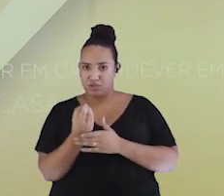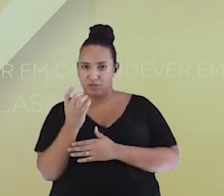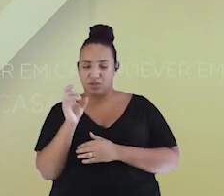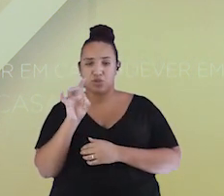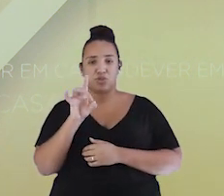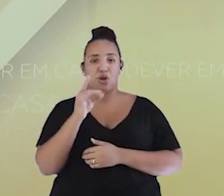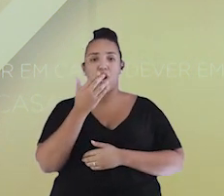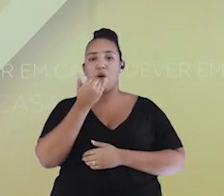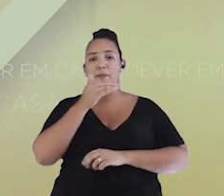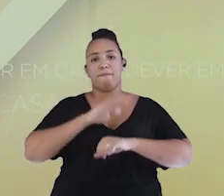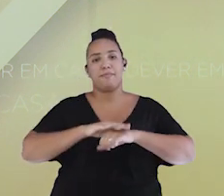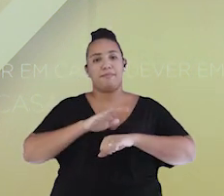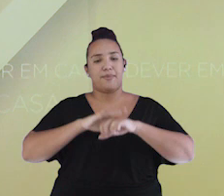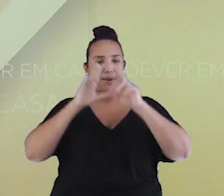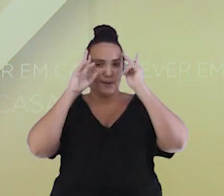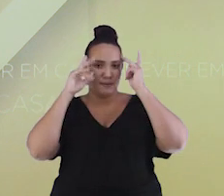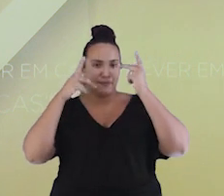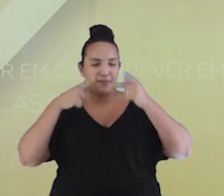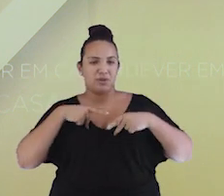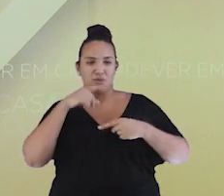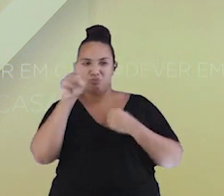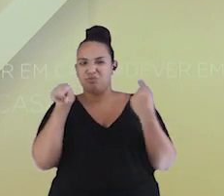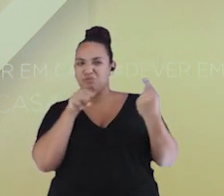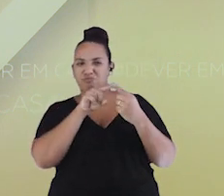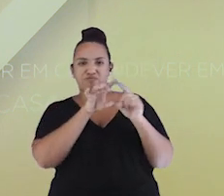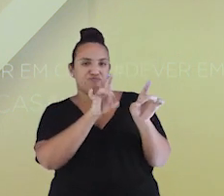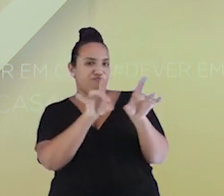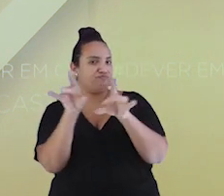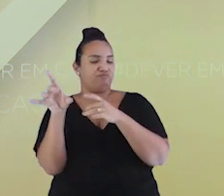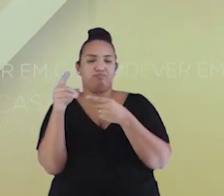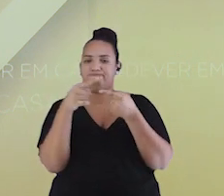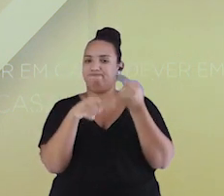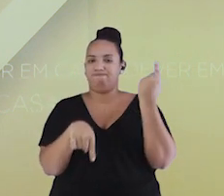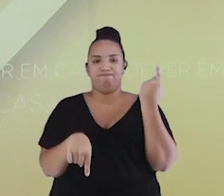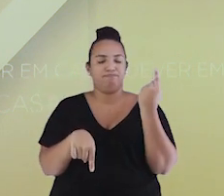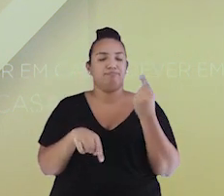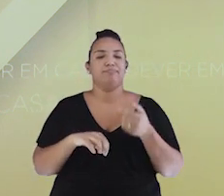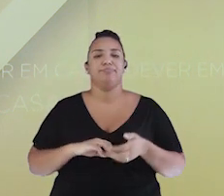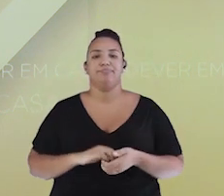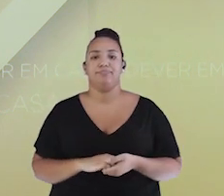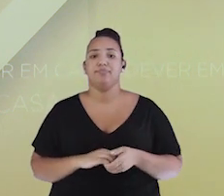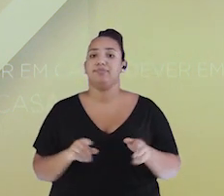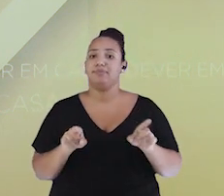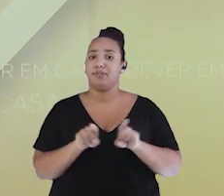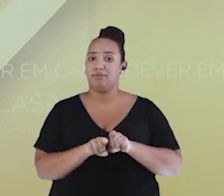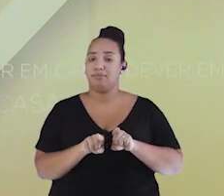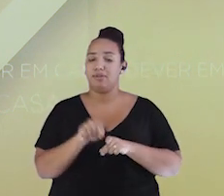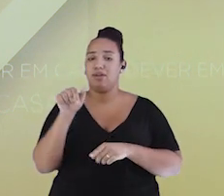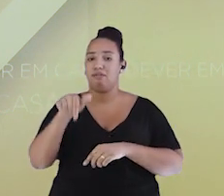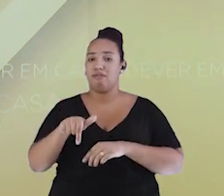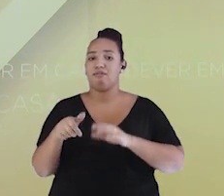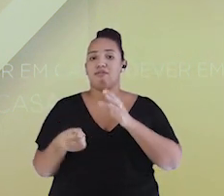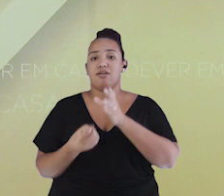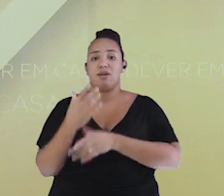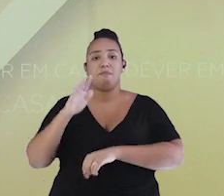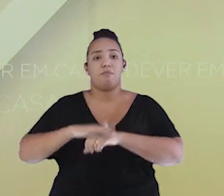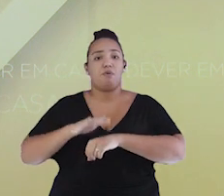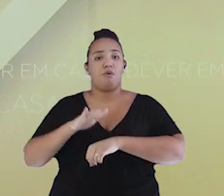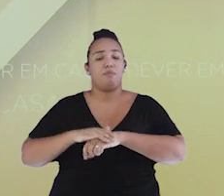mas apenas para alimentar e construir utensílios que pudessem ajudar a própria